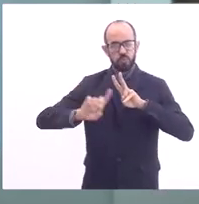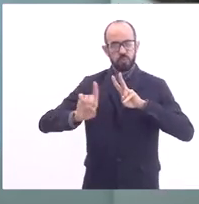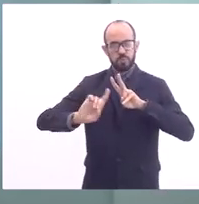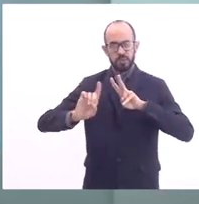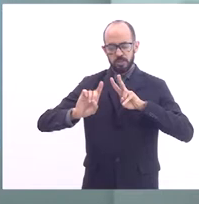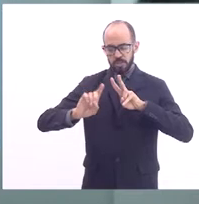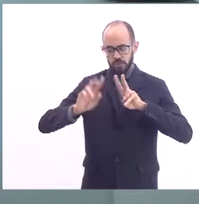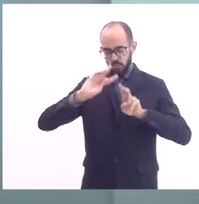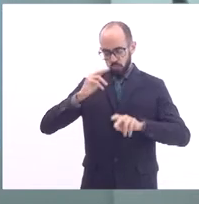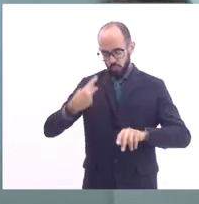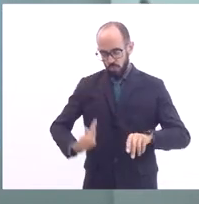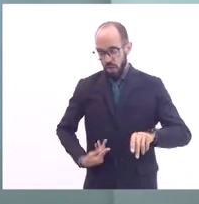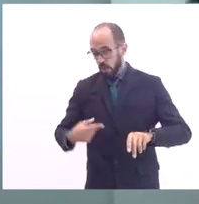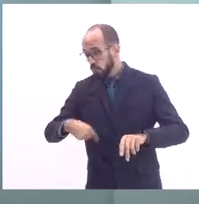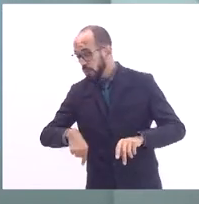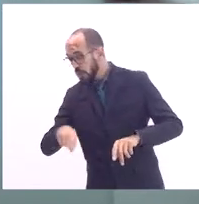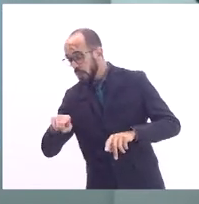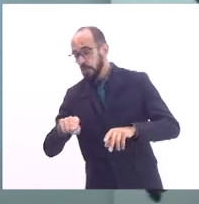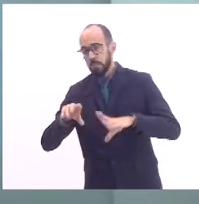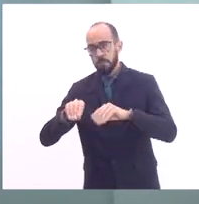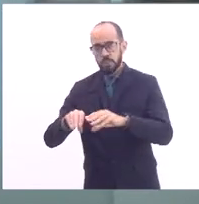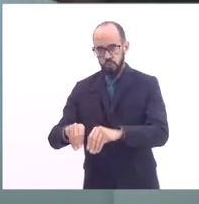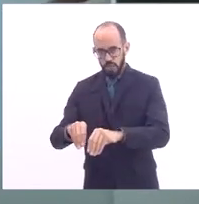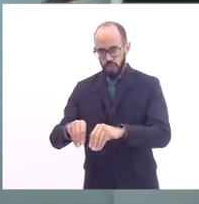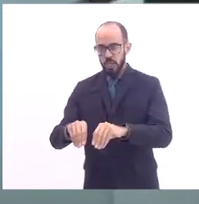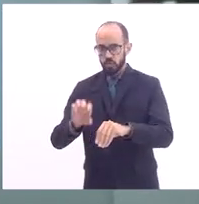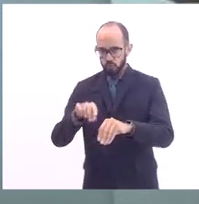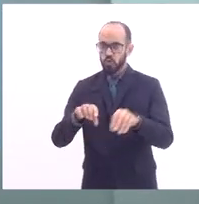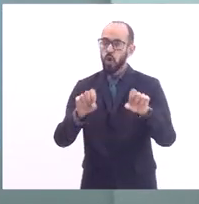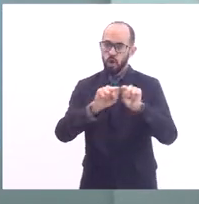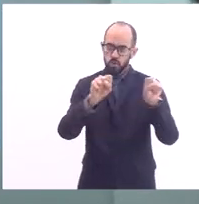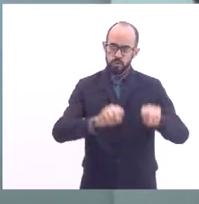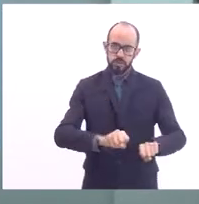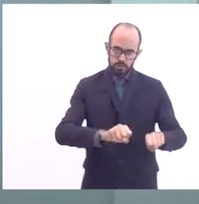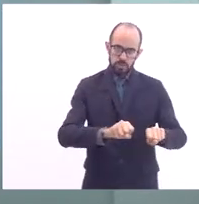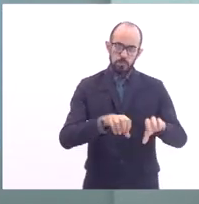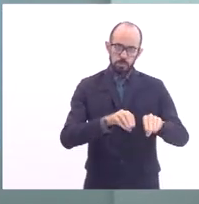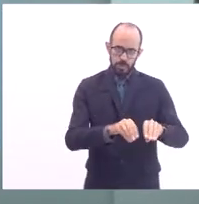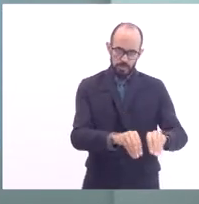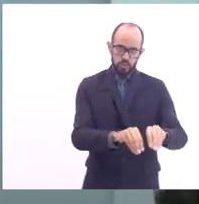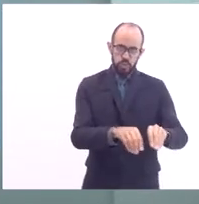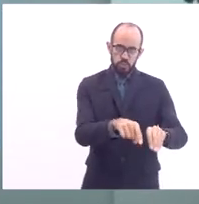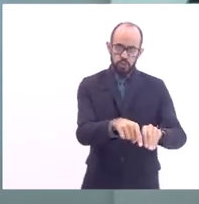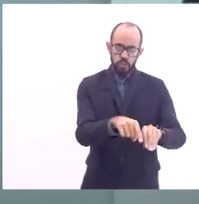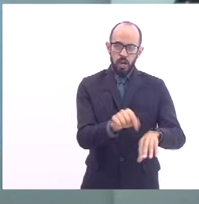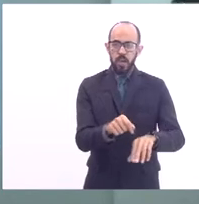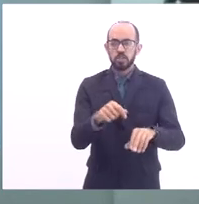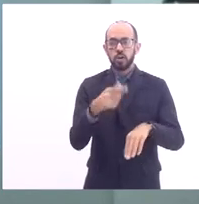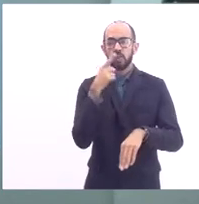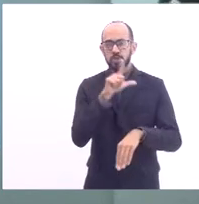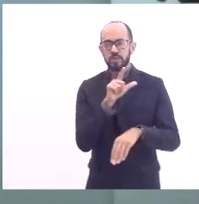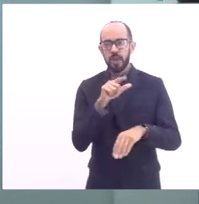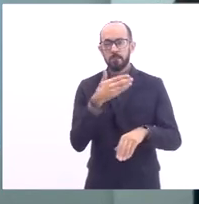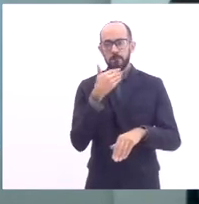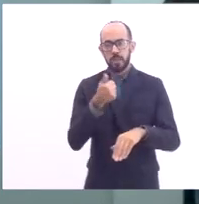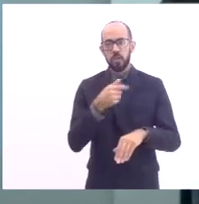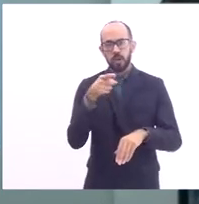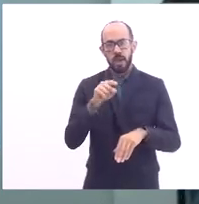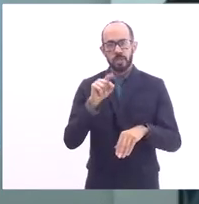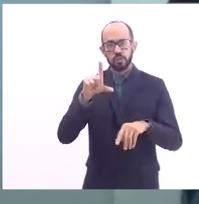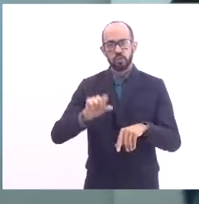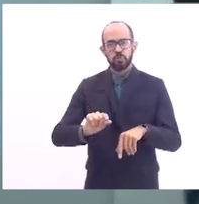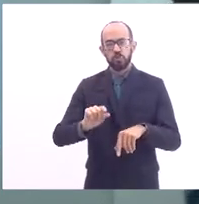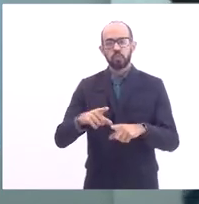humana, é somente a parte de configuração do sistema, a gente vem aí a cada ano aumentando essa quantidade de equipamentos e reduzindo o